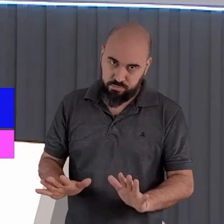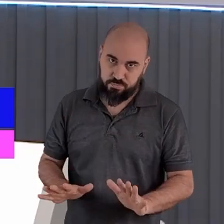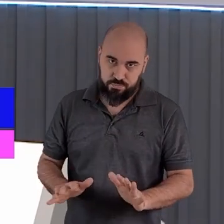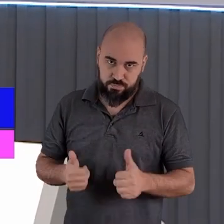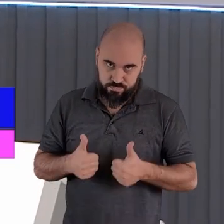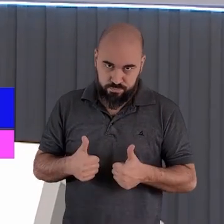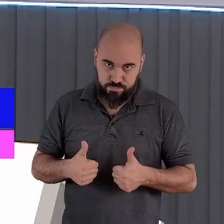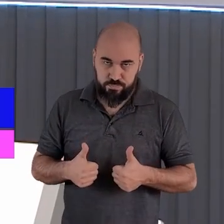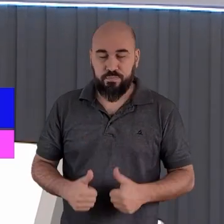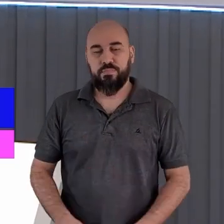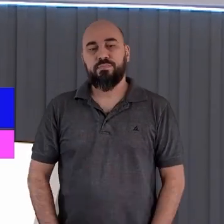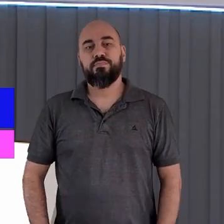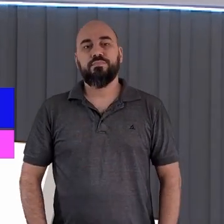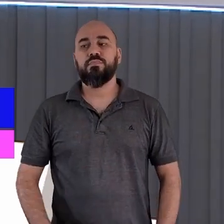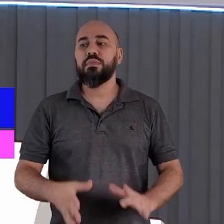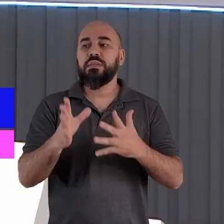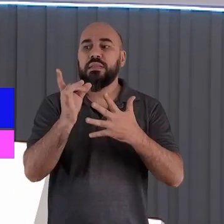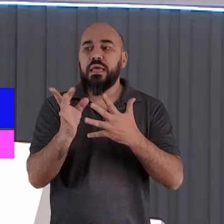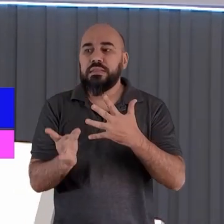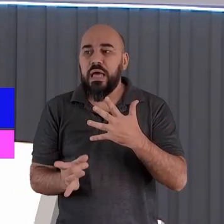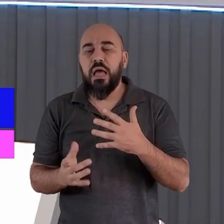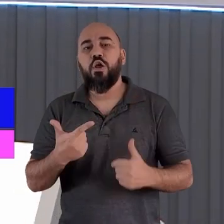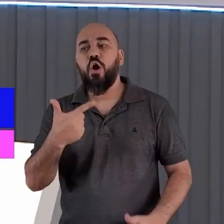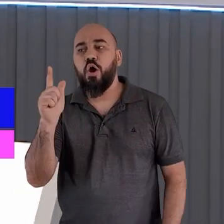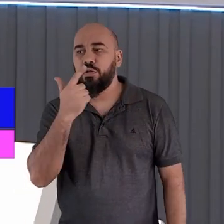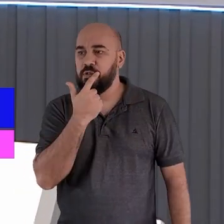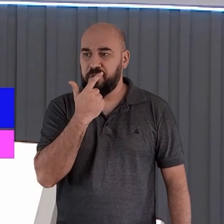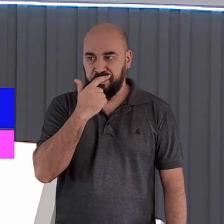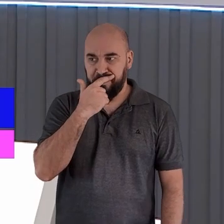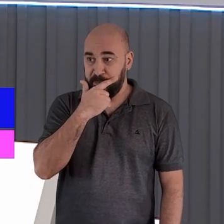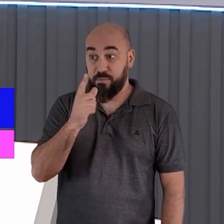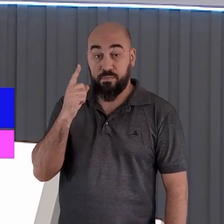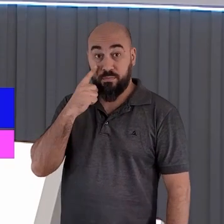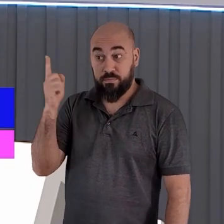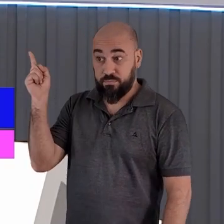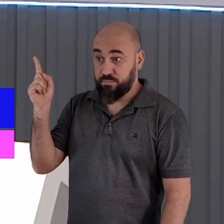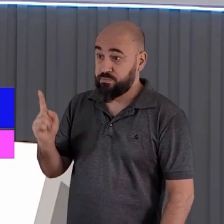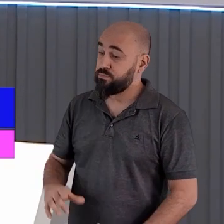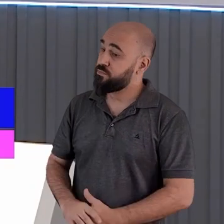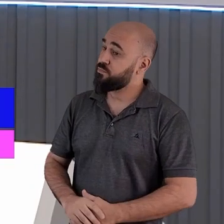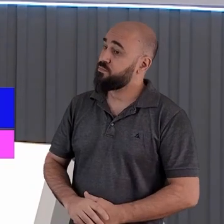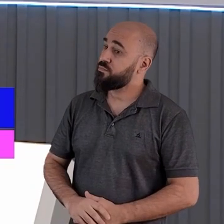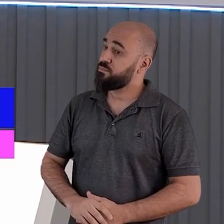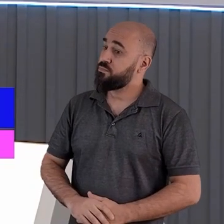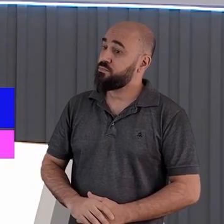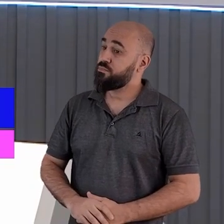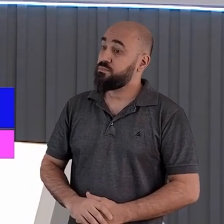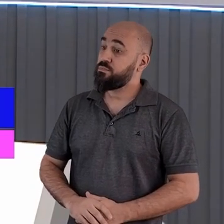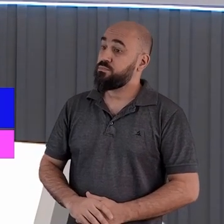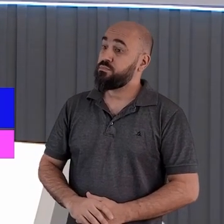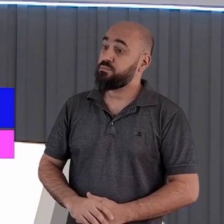importante. Um outro detalhe mais que nós temos aqui é, elas vão profetizar por